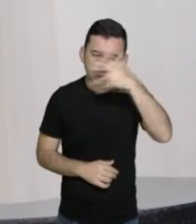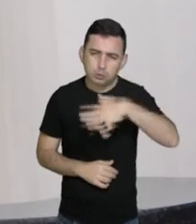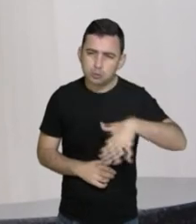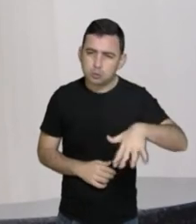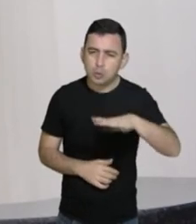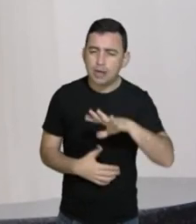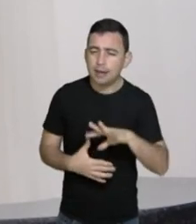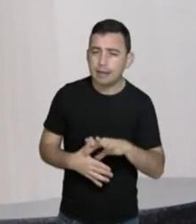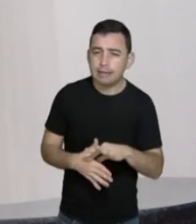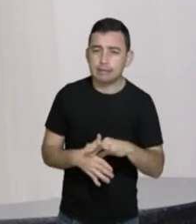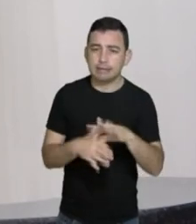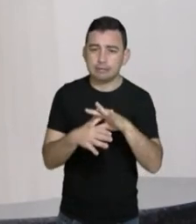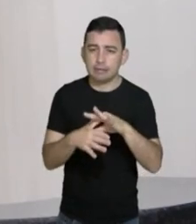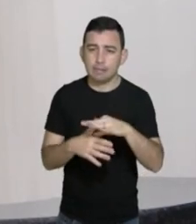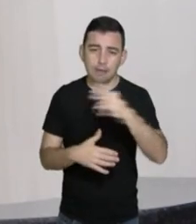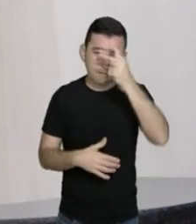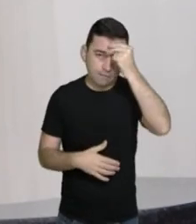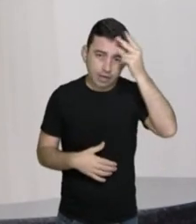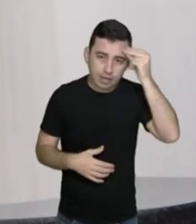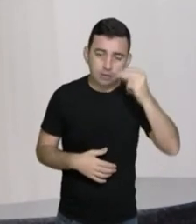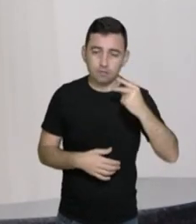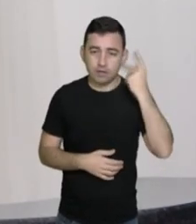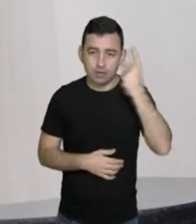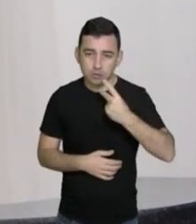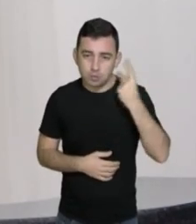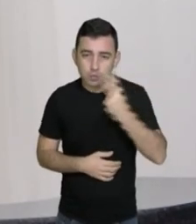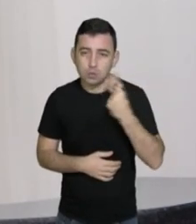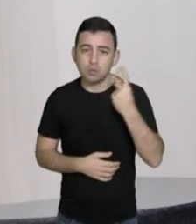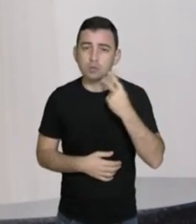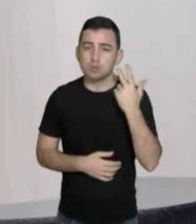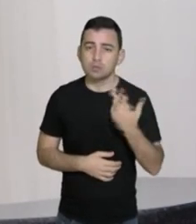líderes, prefeitos, vereadores, vice-prefeitos,